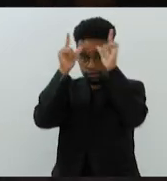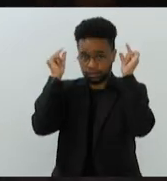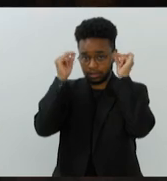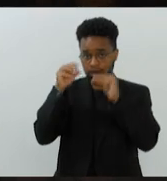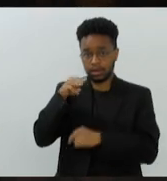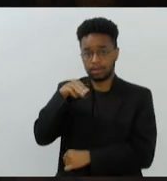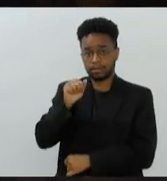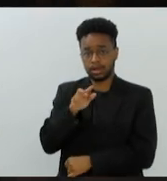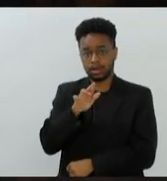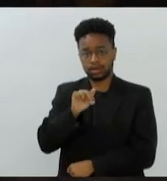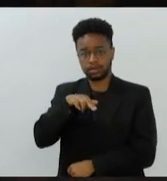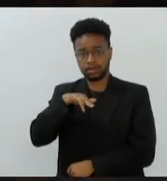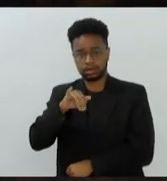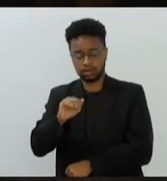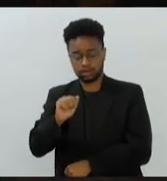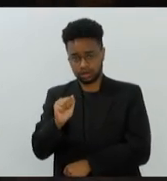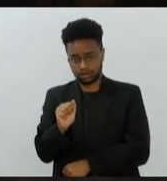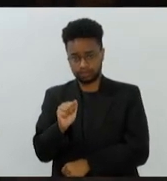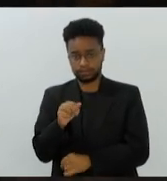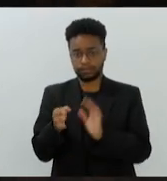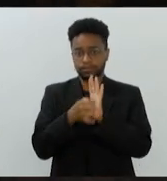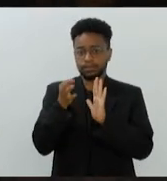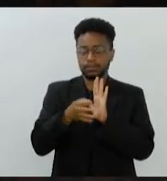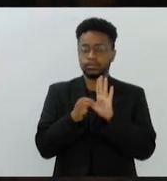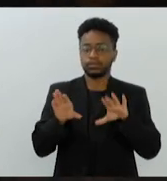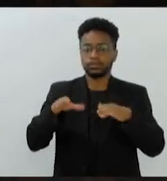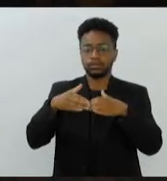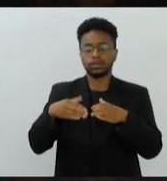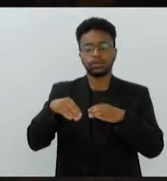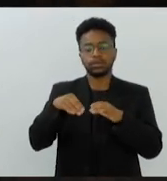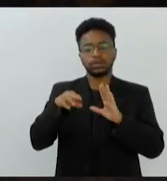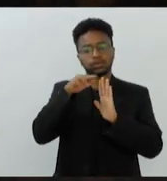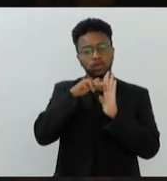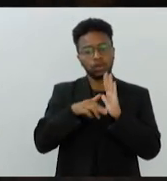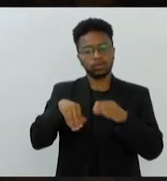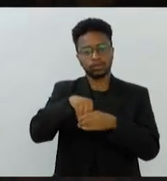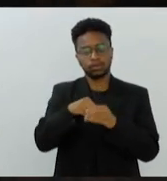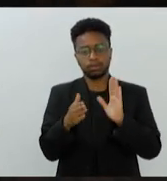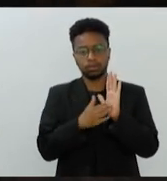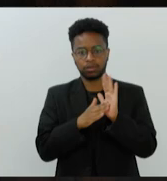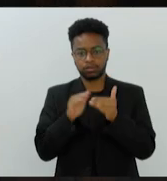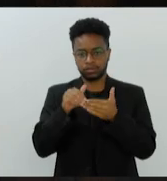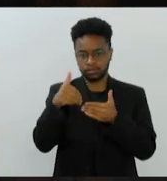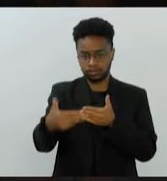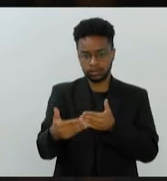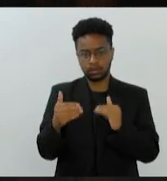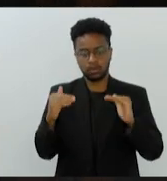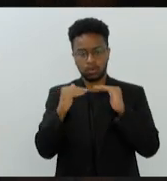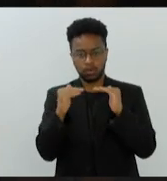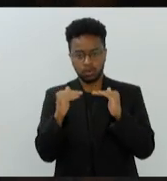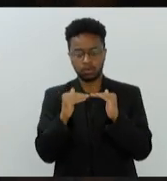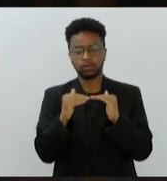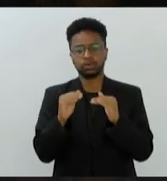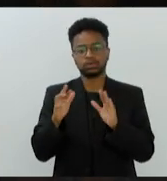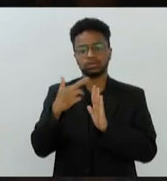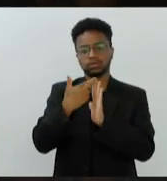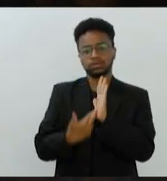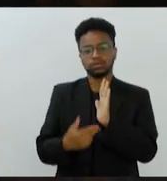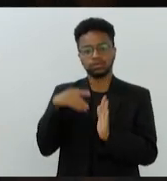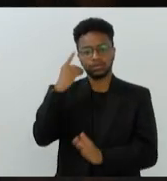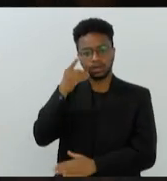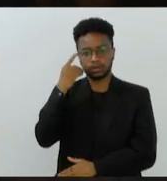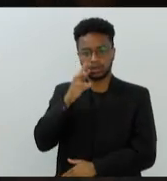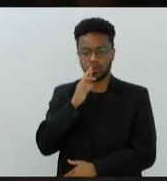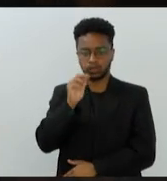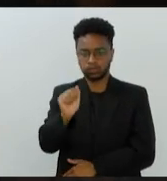Oliveira Cunha de Azevedo. Parecer da Comissão de Normas Internas e Proposições Externas, favorável, relator deputado